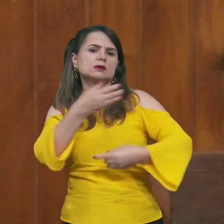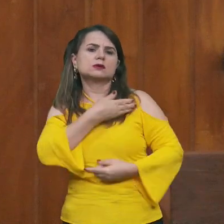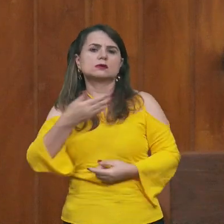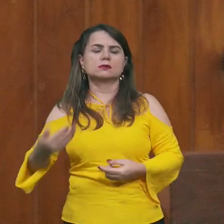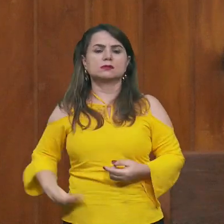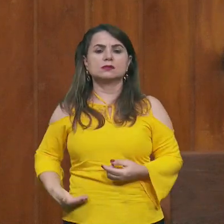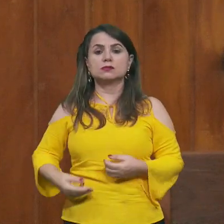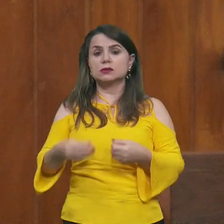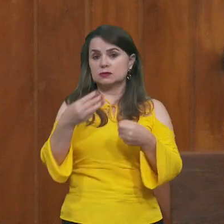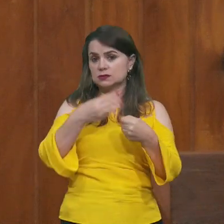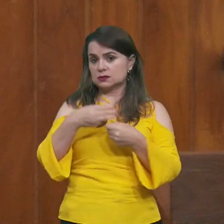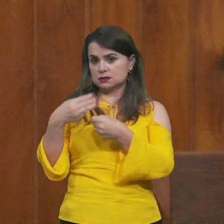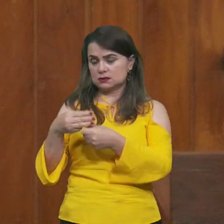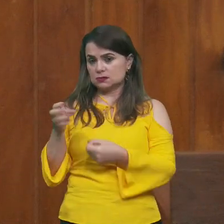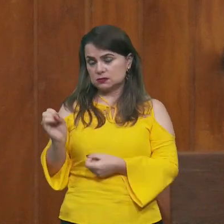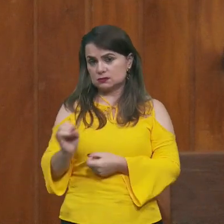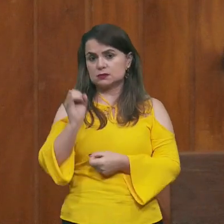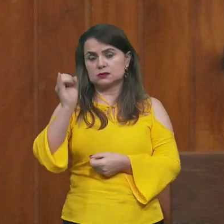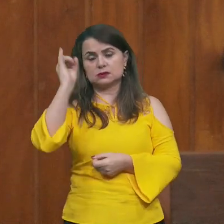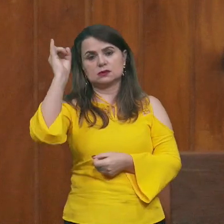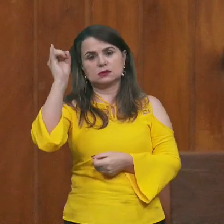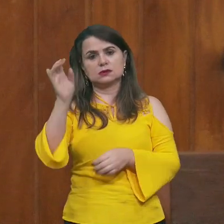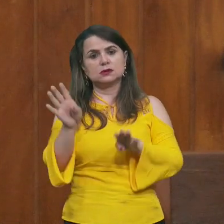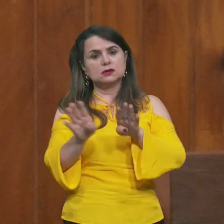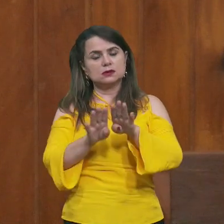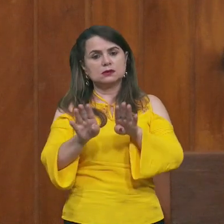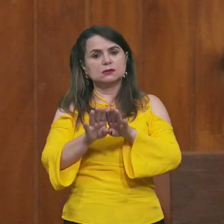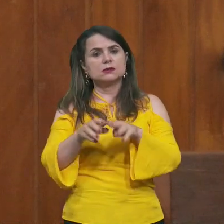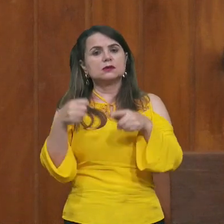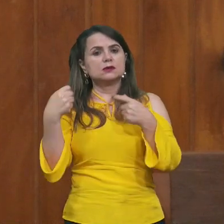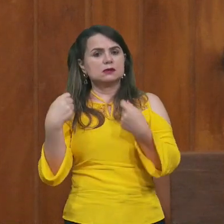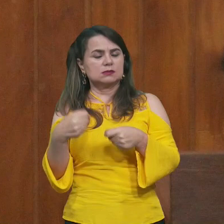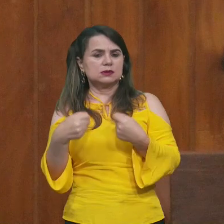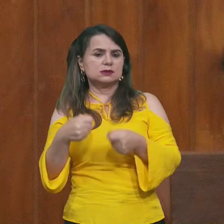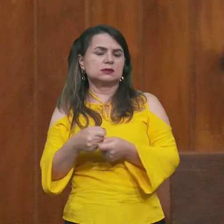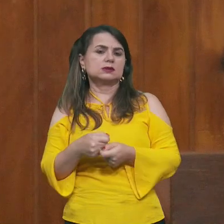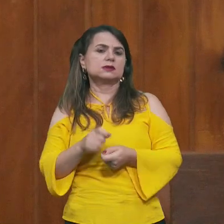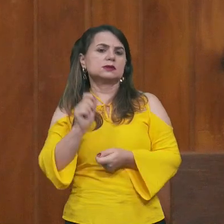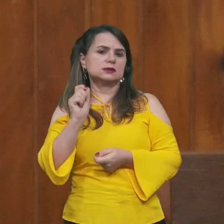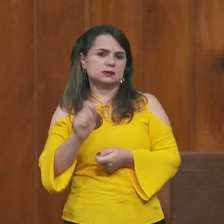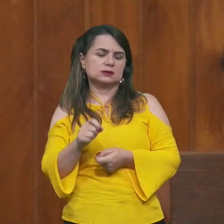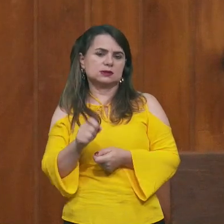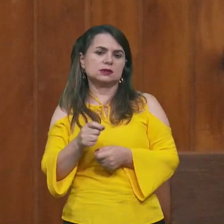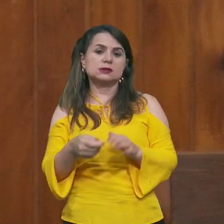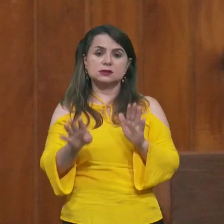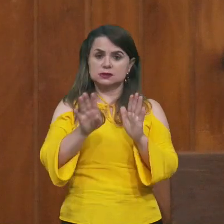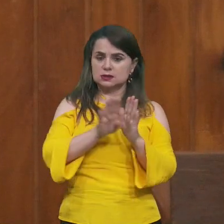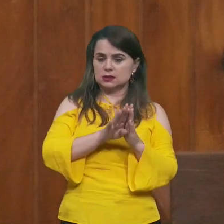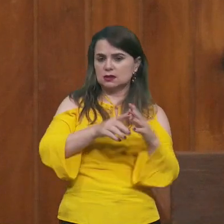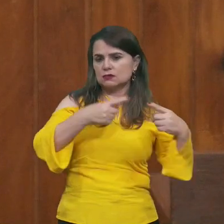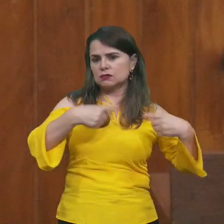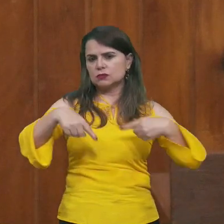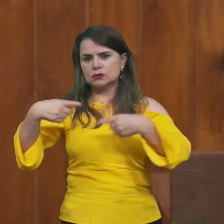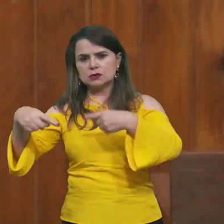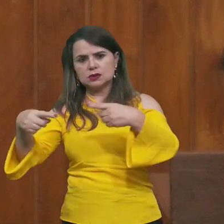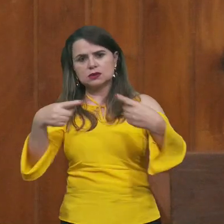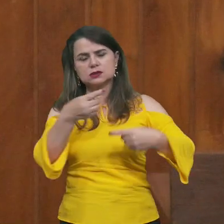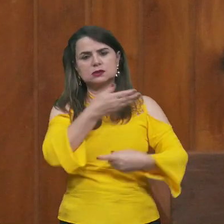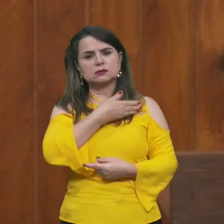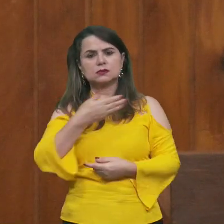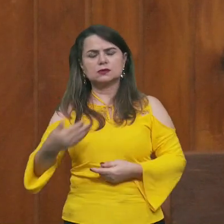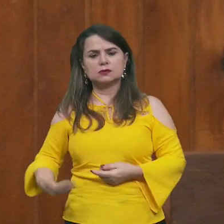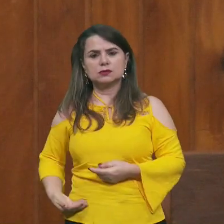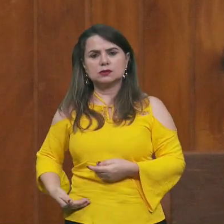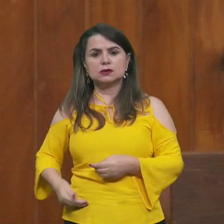nosso município e que advém e que possa vir mais ainda políticas para